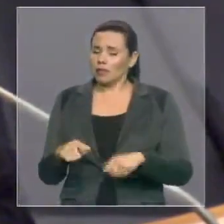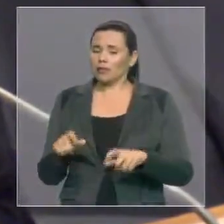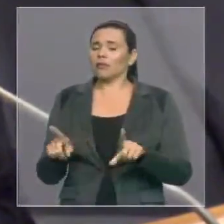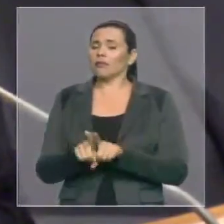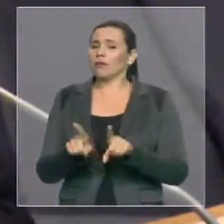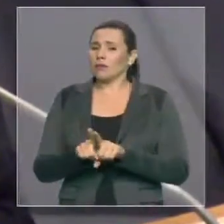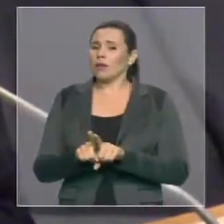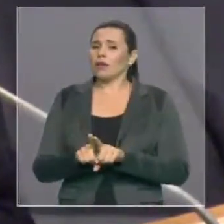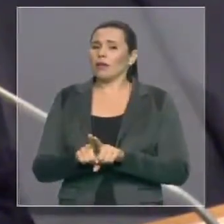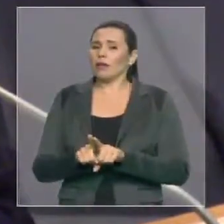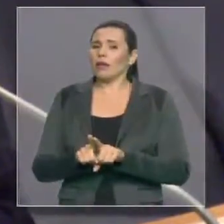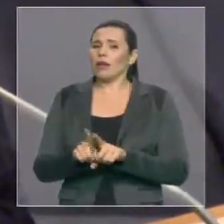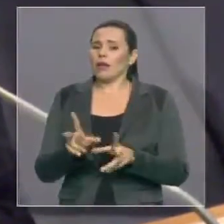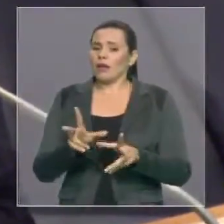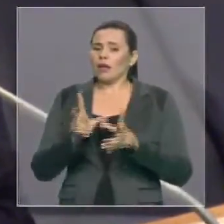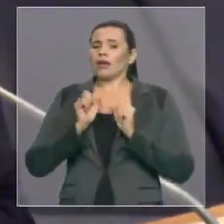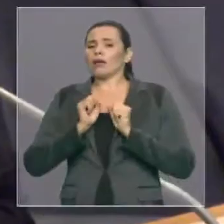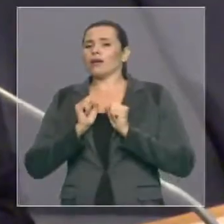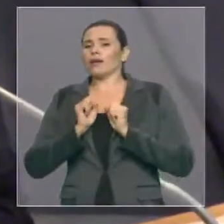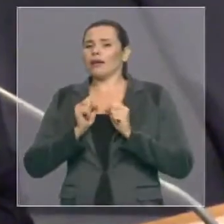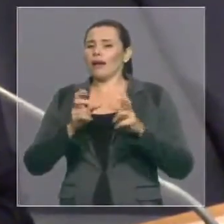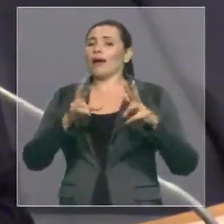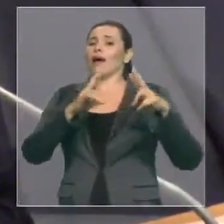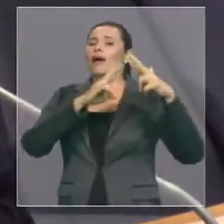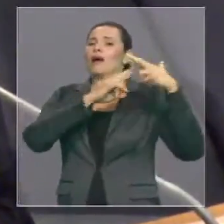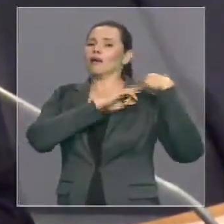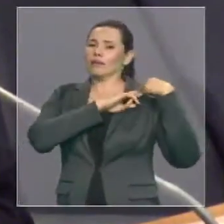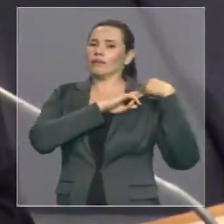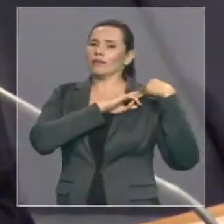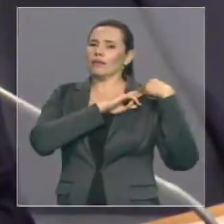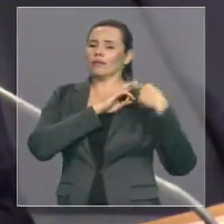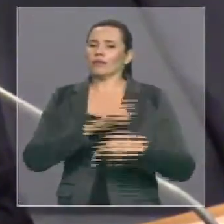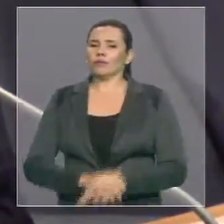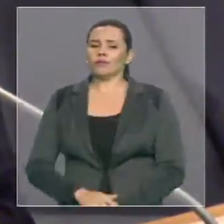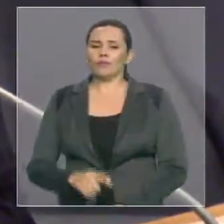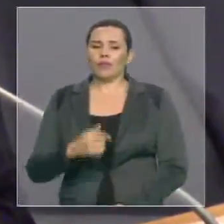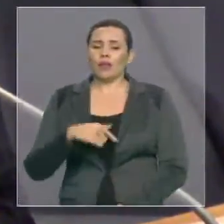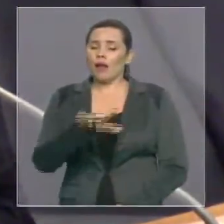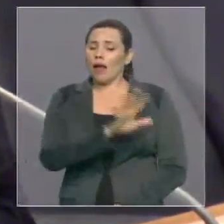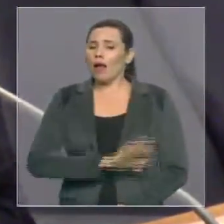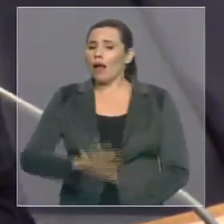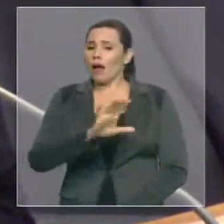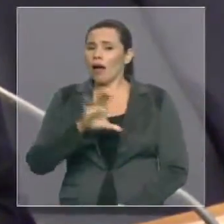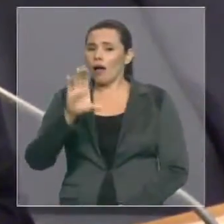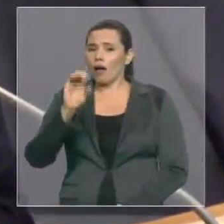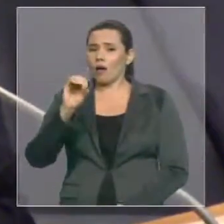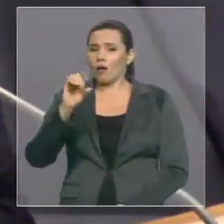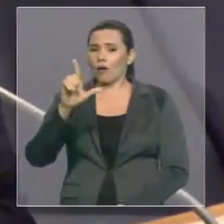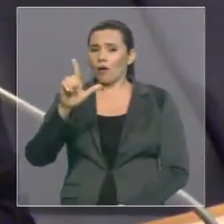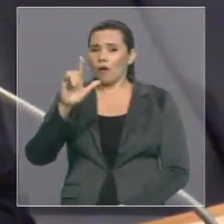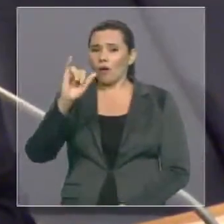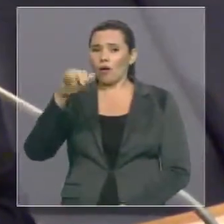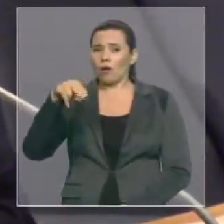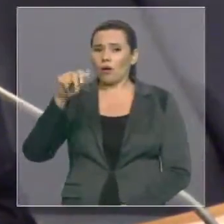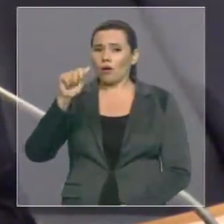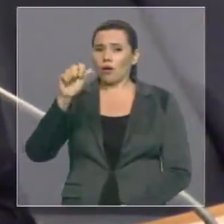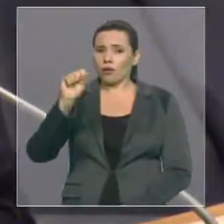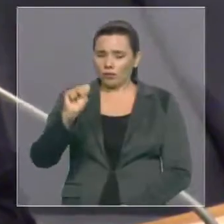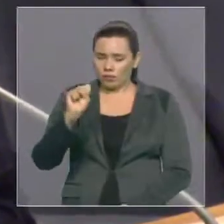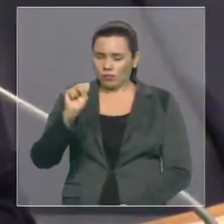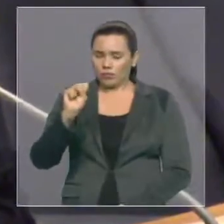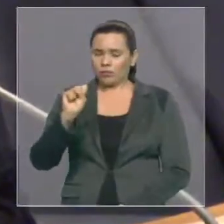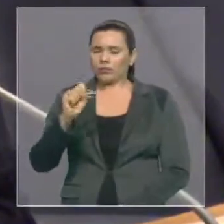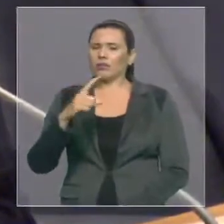que houve uma onda de assaltos na região. Então, essa providência de